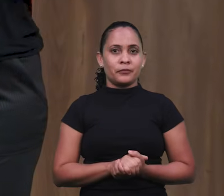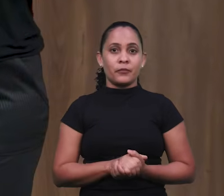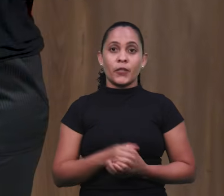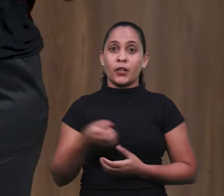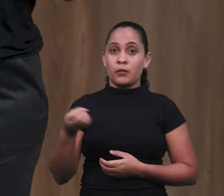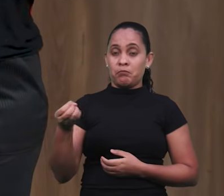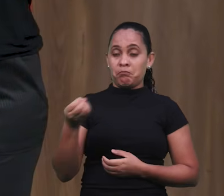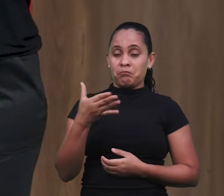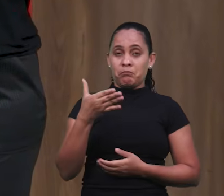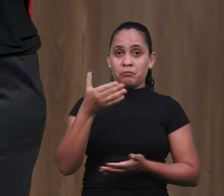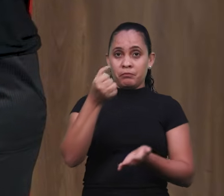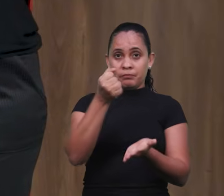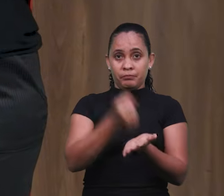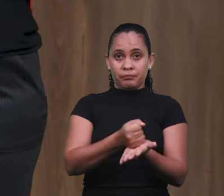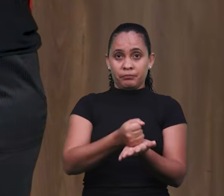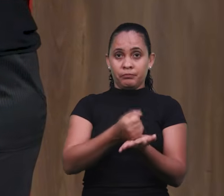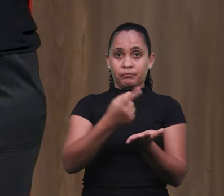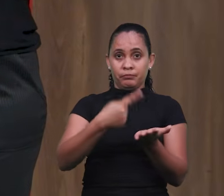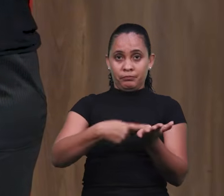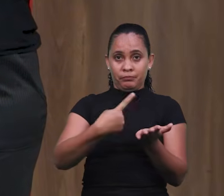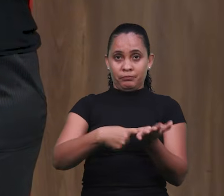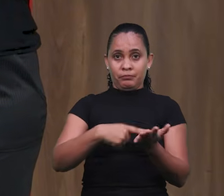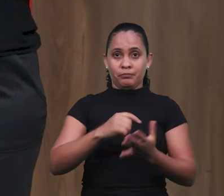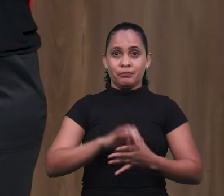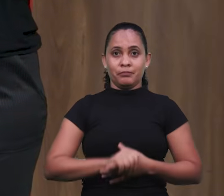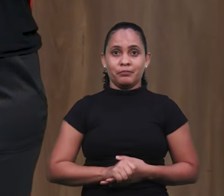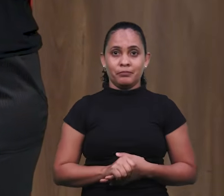Nova aliança.